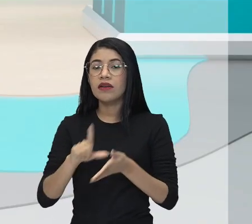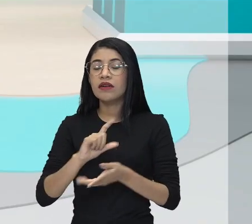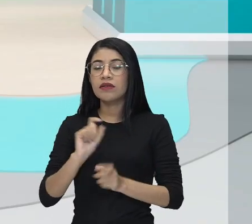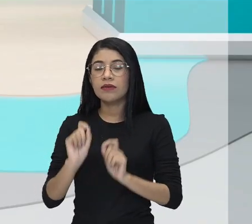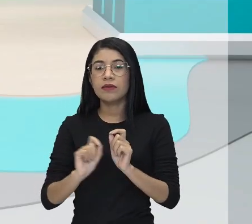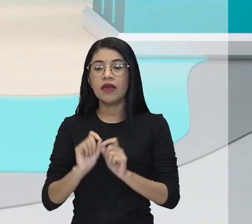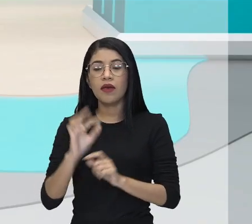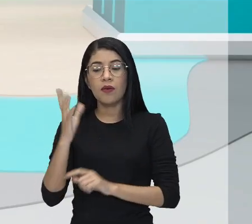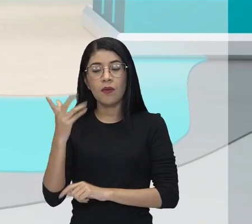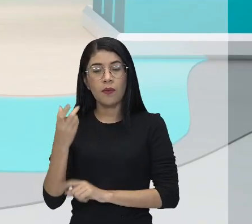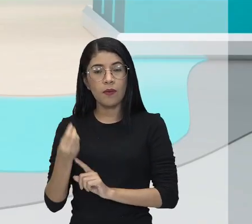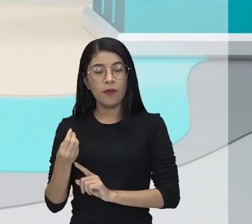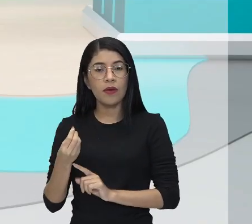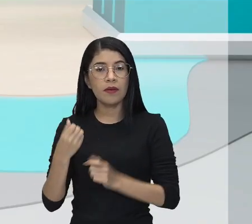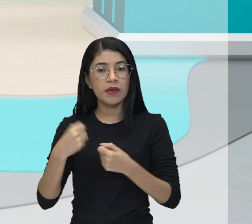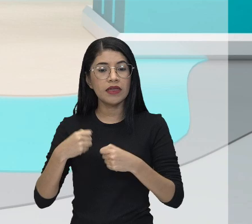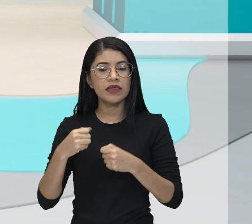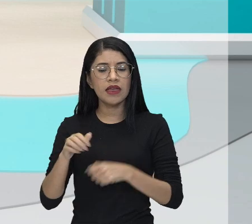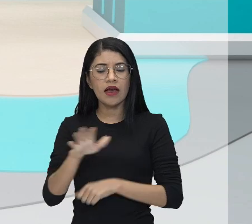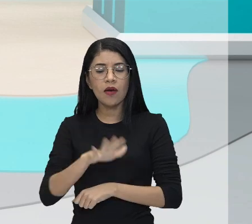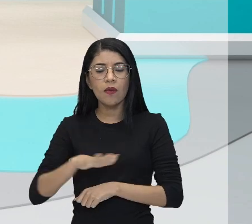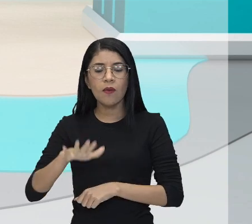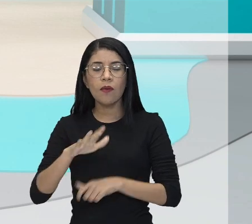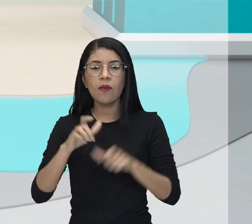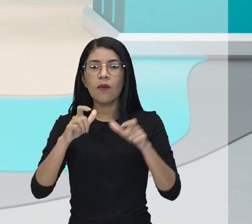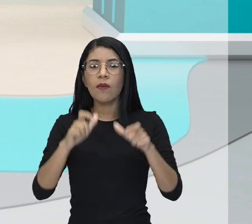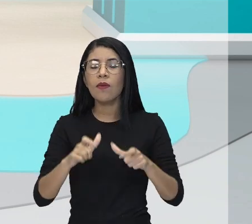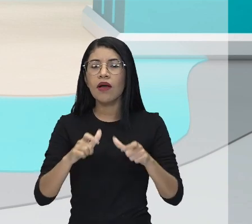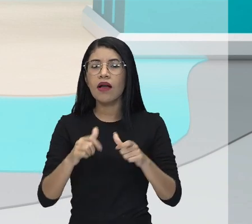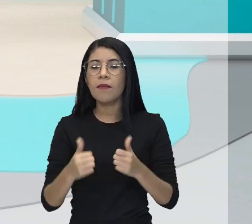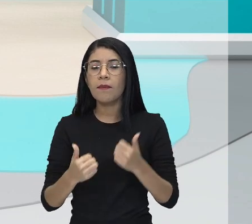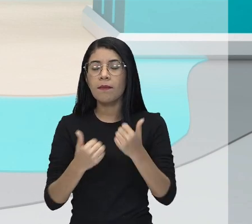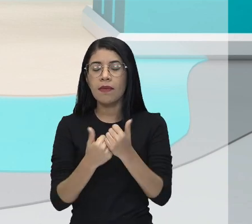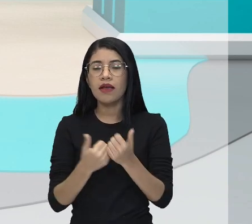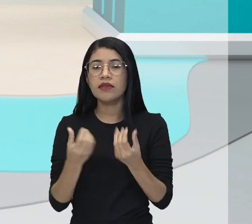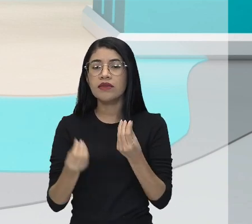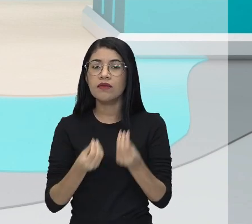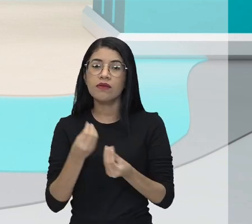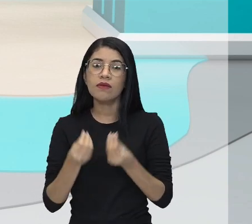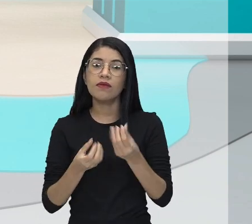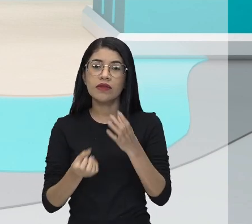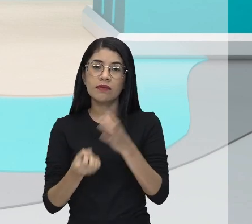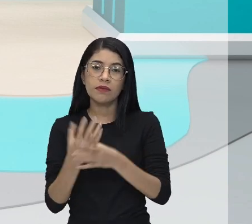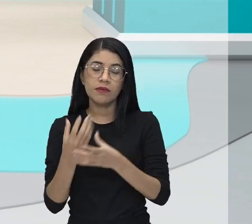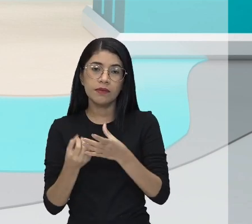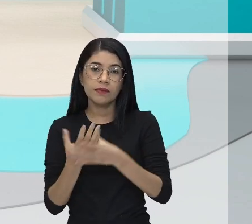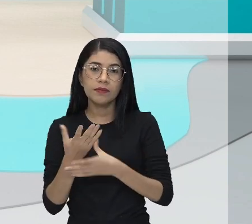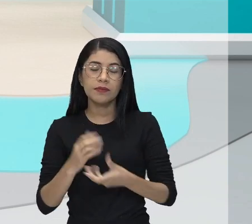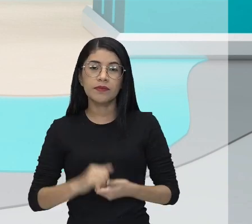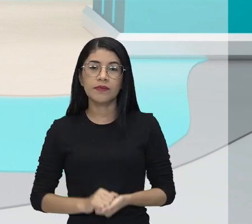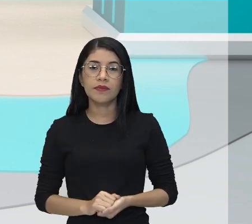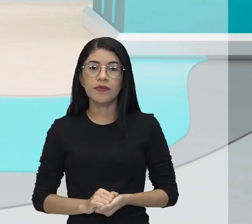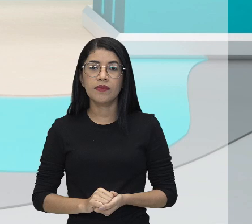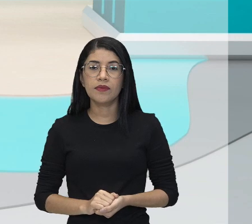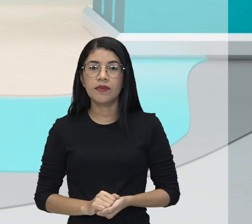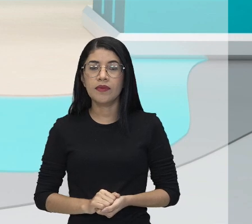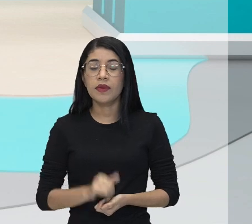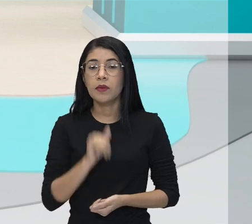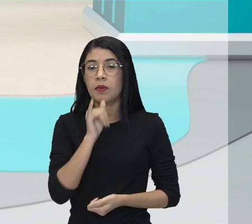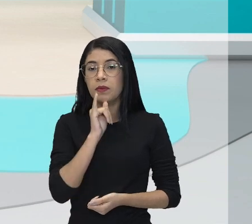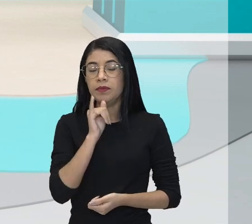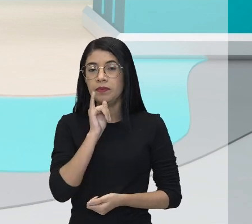Ele precisa o quê? Do suporte, onde ele vai produzir essa obra. Por exemplo, se